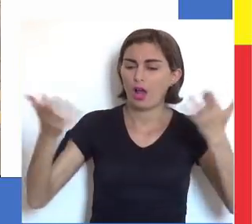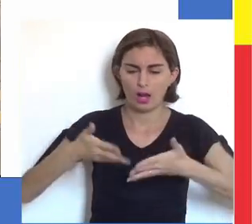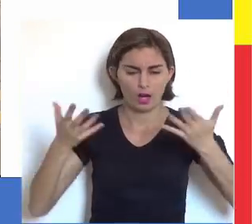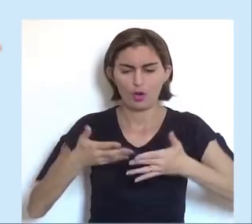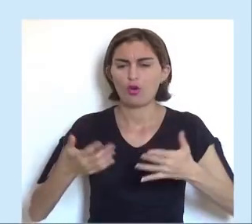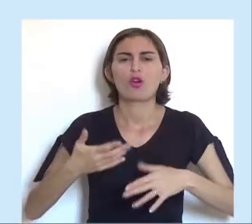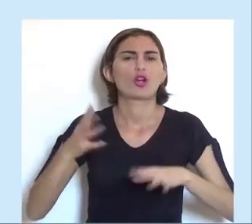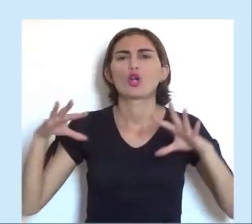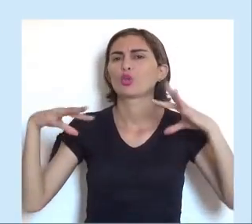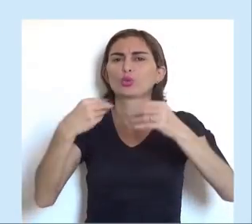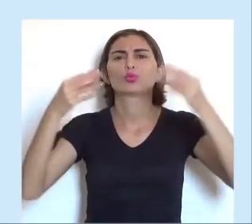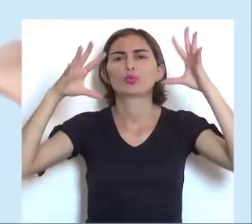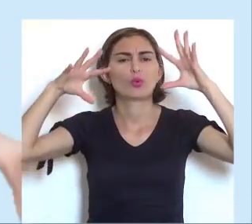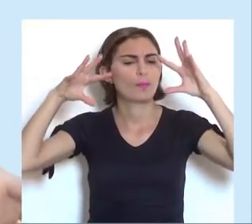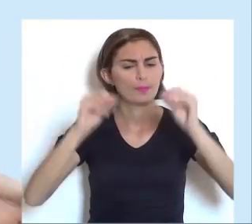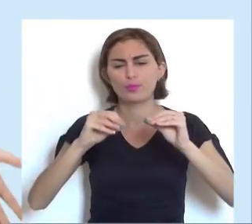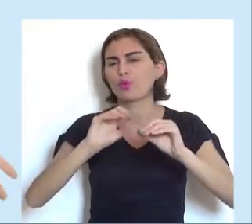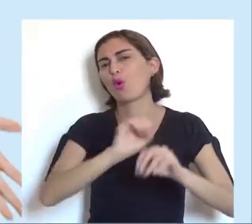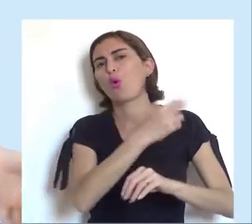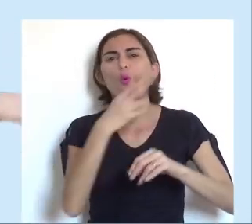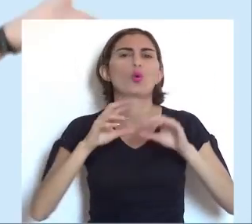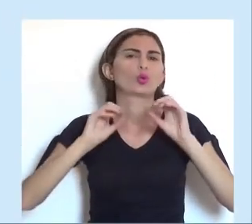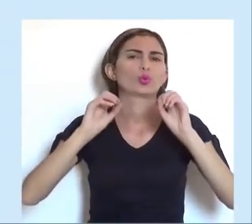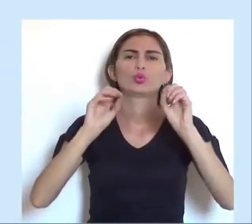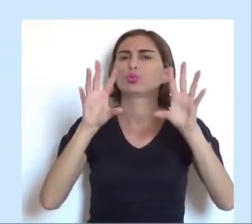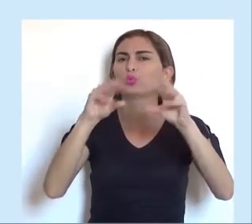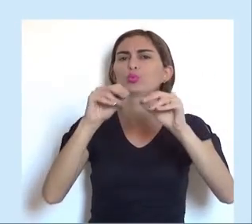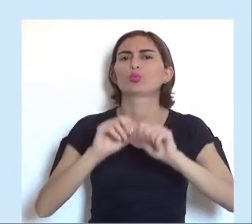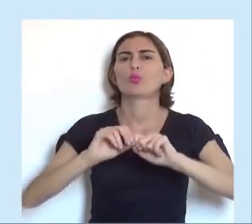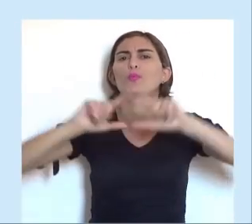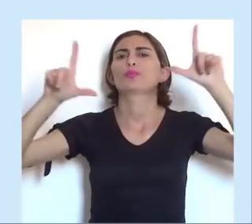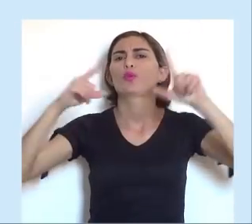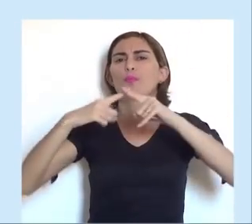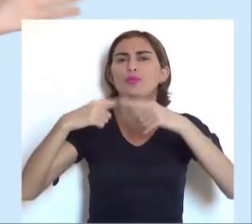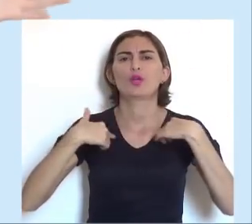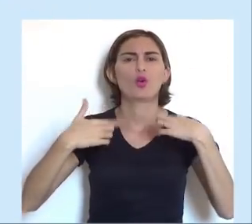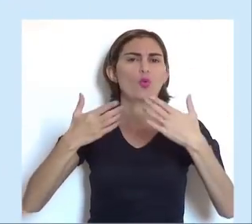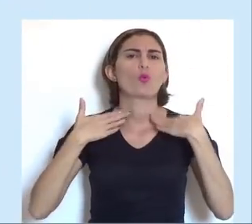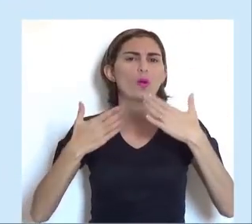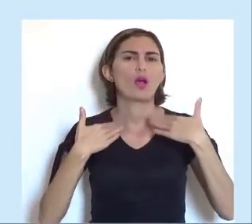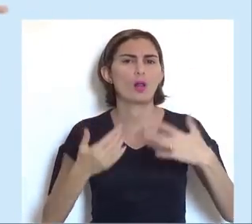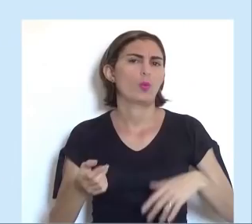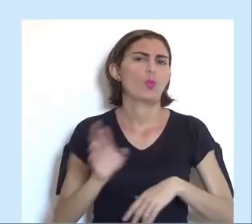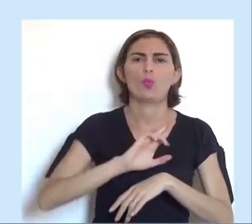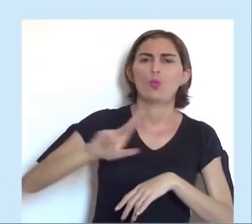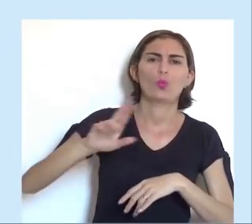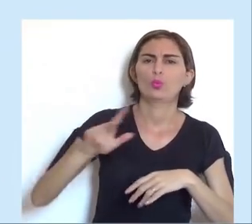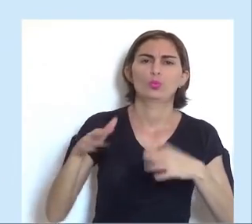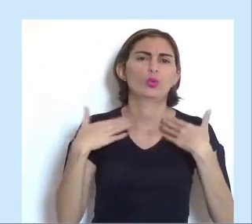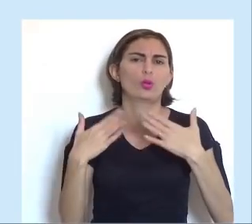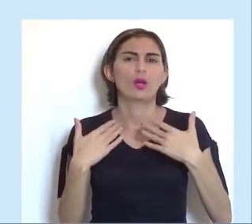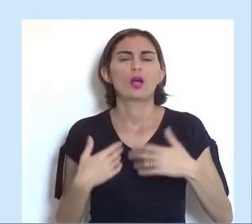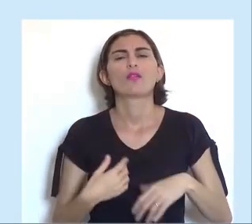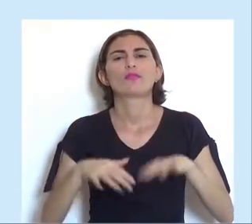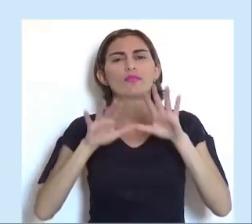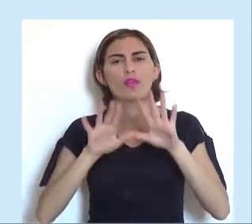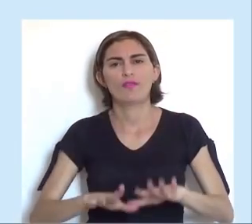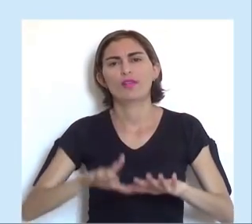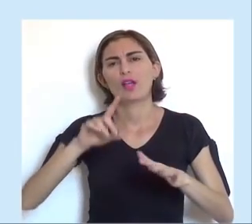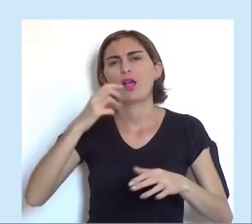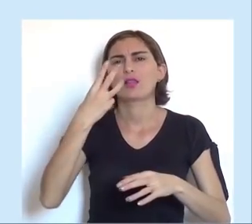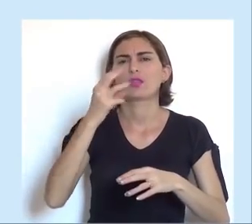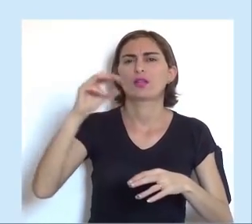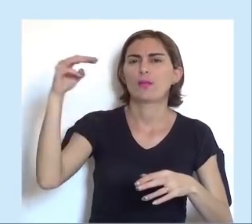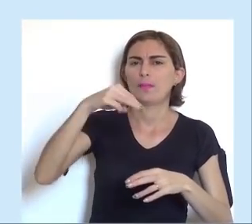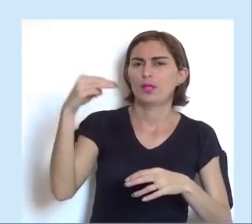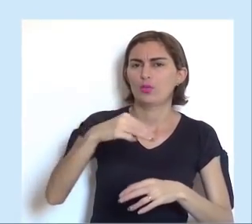pois agora vai ficar tudo desligado, ou então vai ficar ligado mesmo porque estou com calor, não estou com calor, ou então vai dizer, vai ficar meia